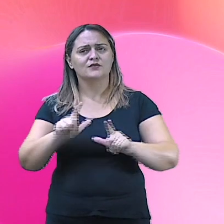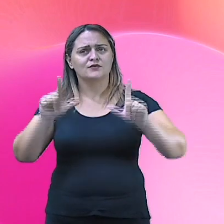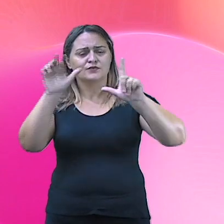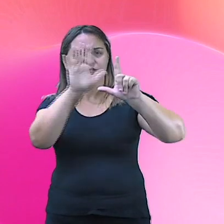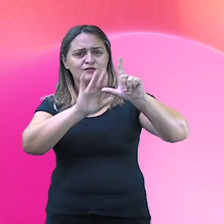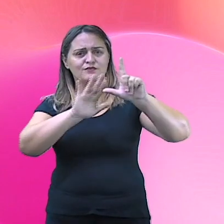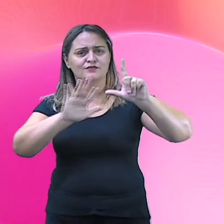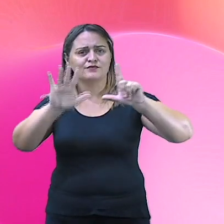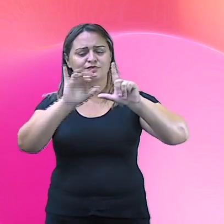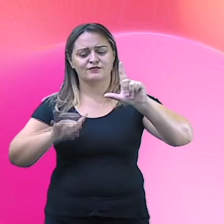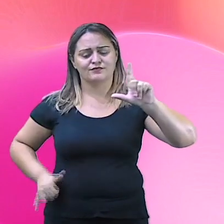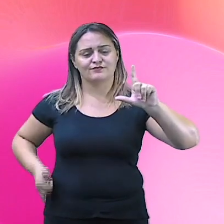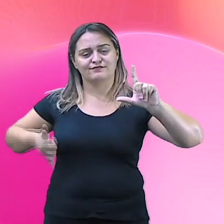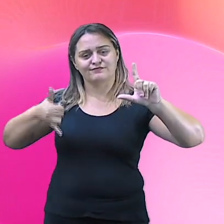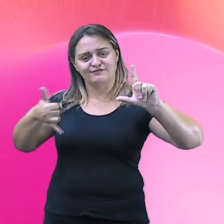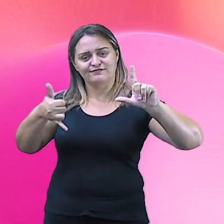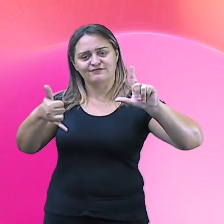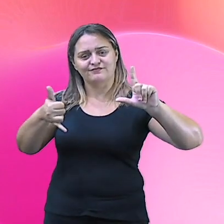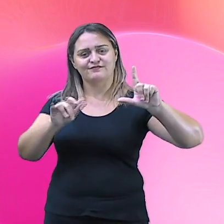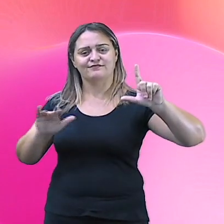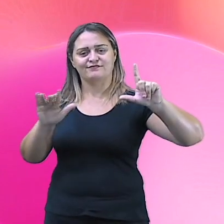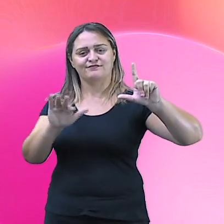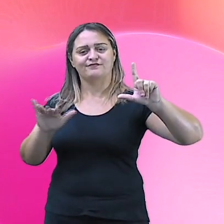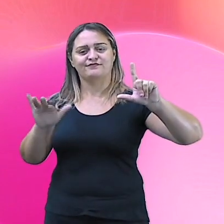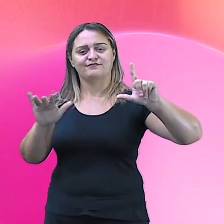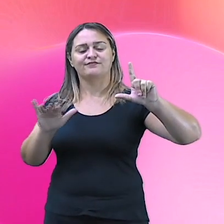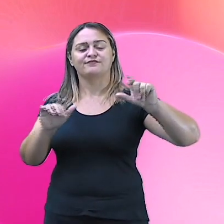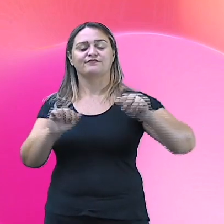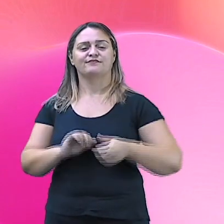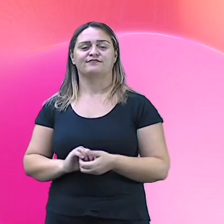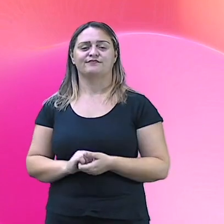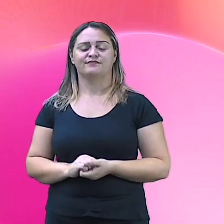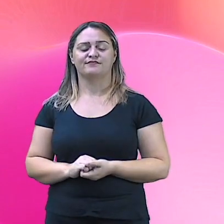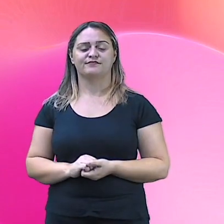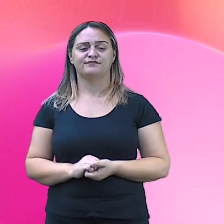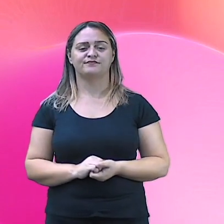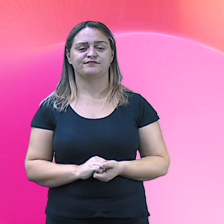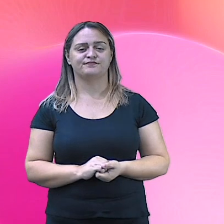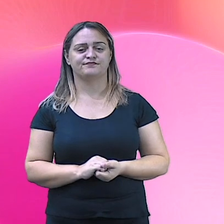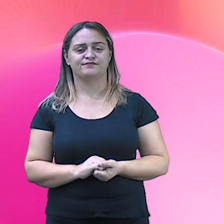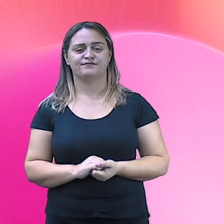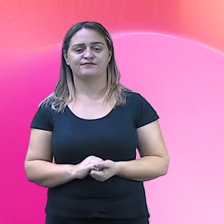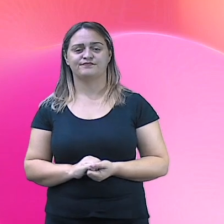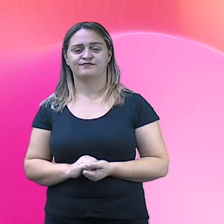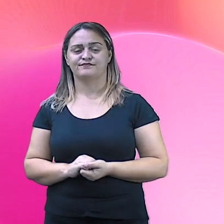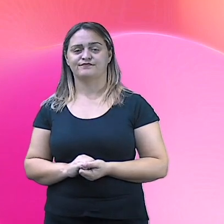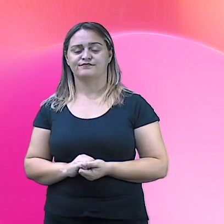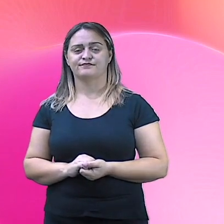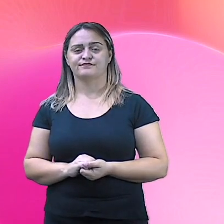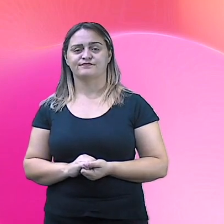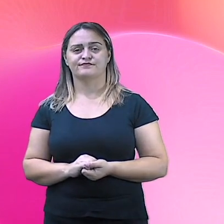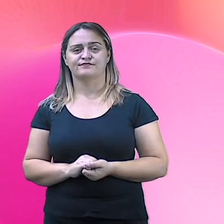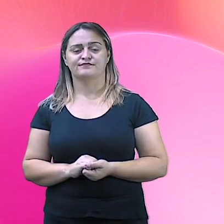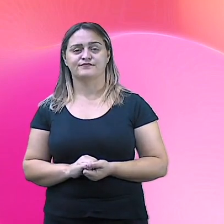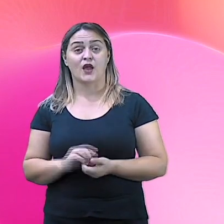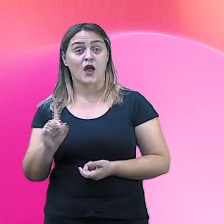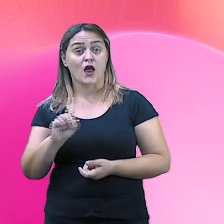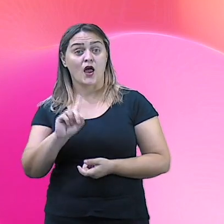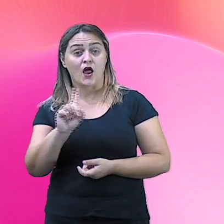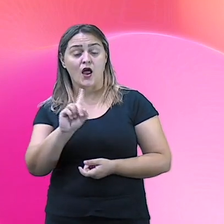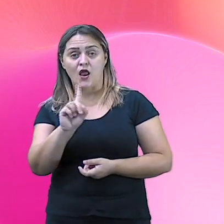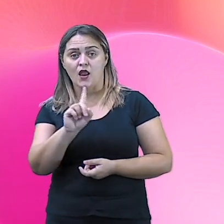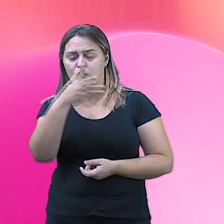smedgv.com/aluno ou aponte a câmera do seu celular para o QR Code no canto da tela. Não deixem de realizar